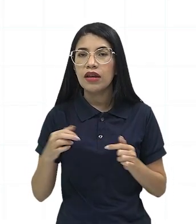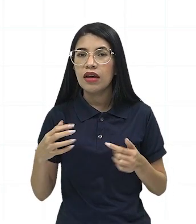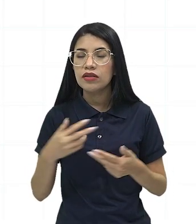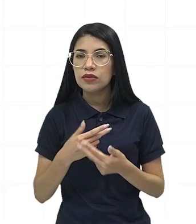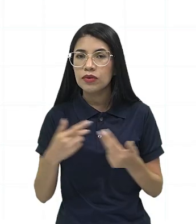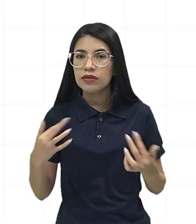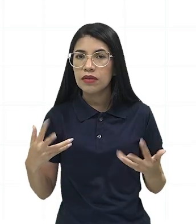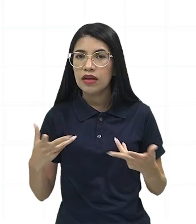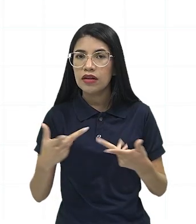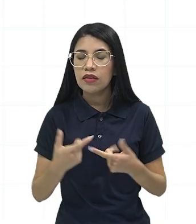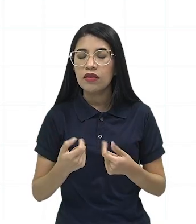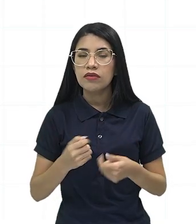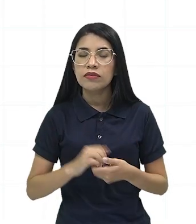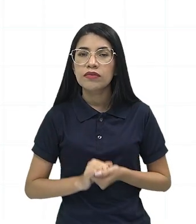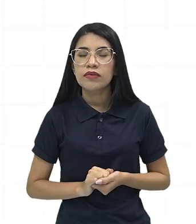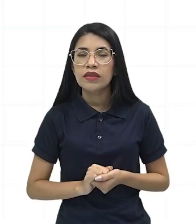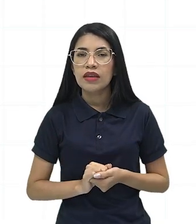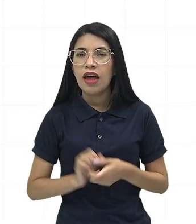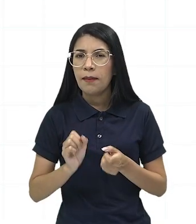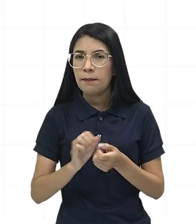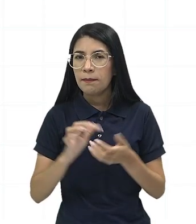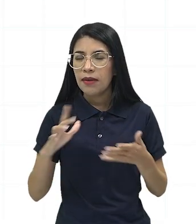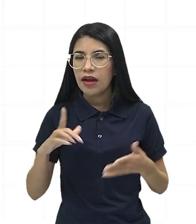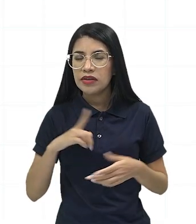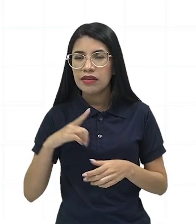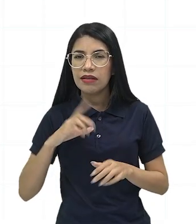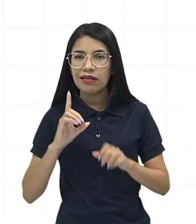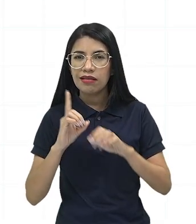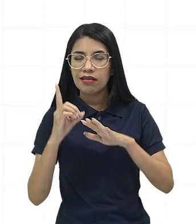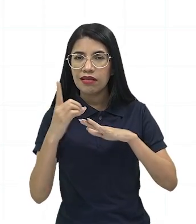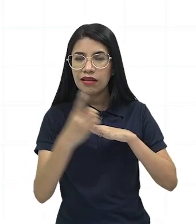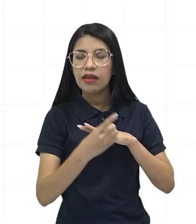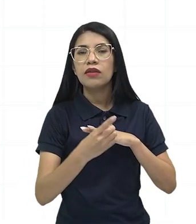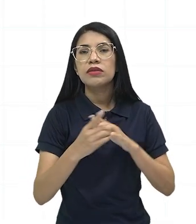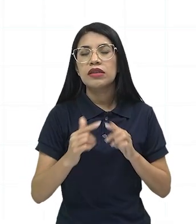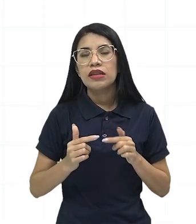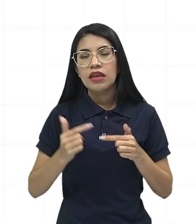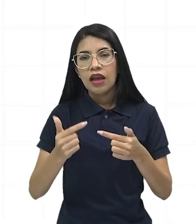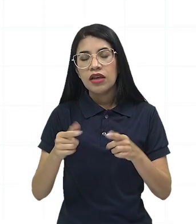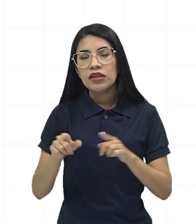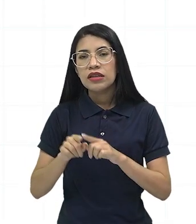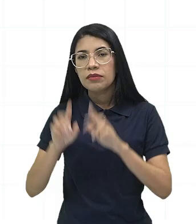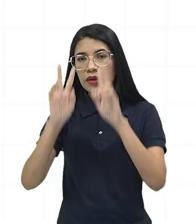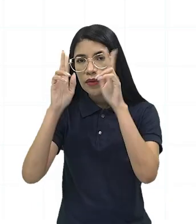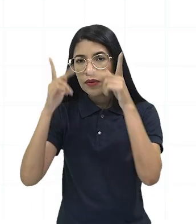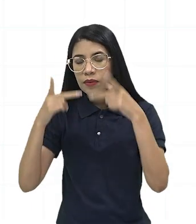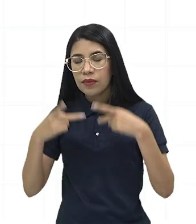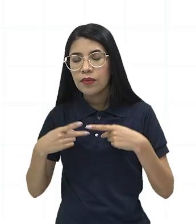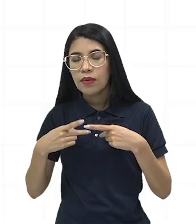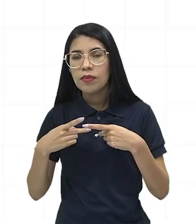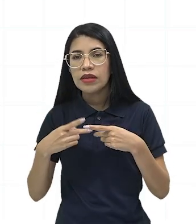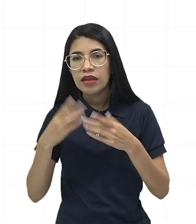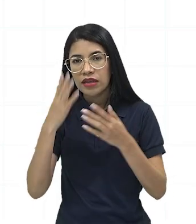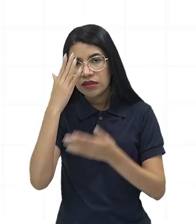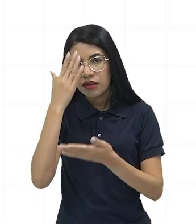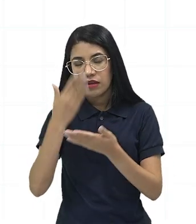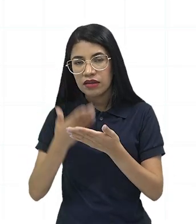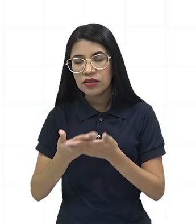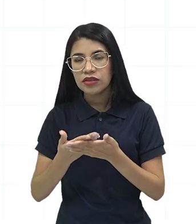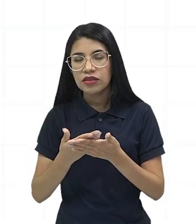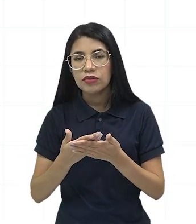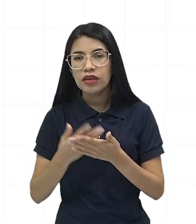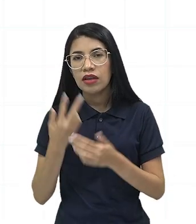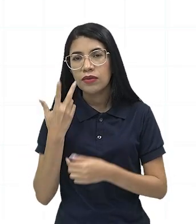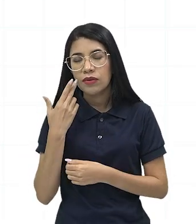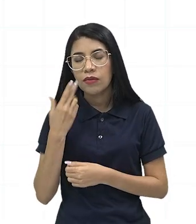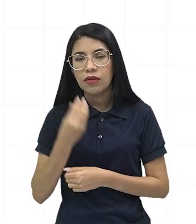seja, esse universo mágico que tem deuses, que eles fazem as coisas e que os humanos tomam como algo verdadeiro e